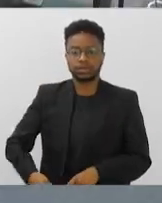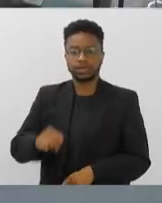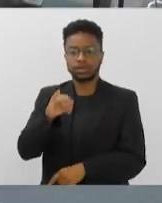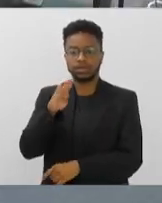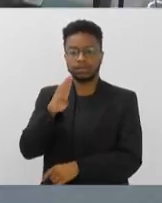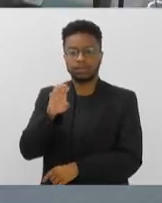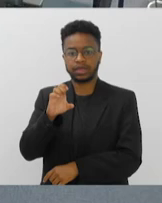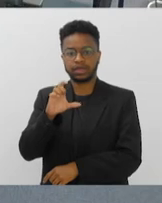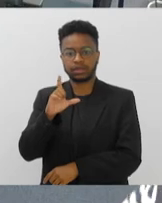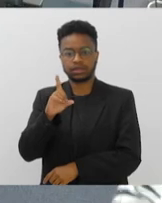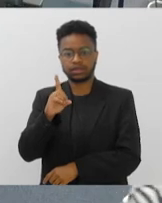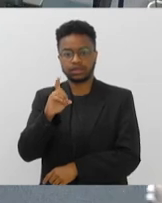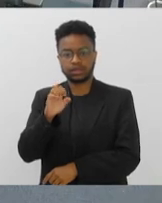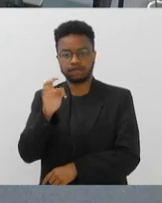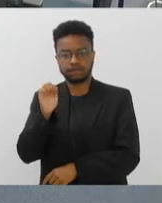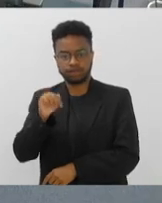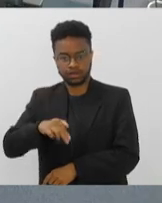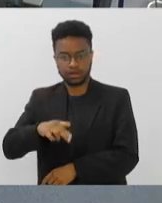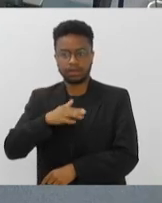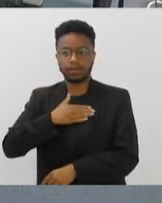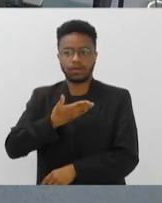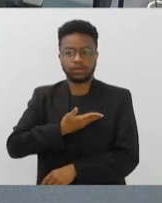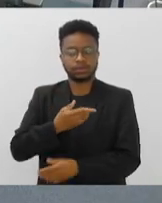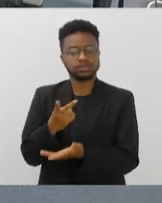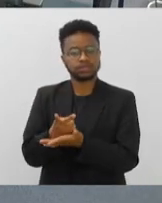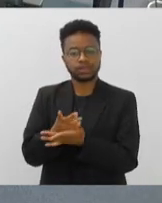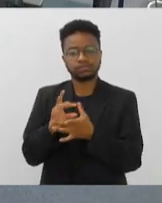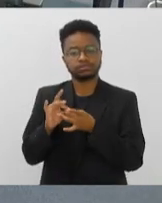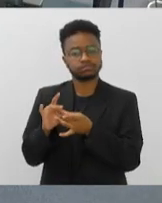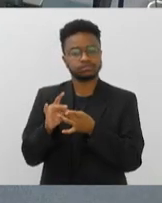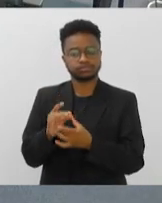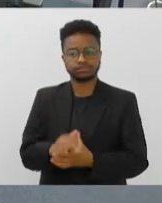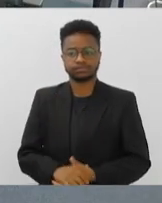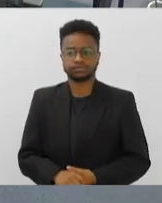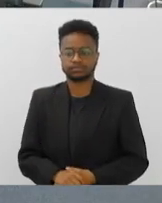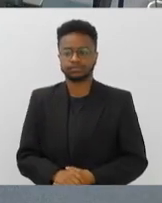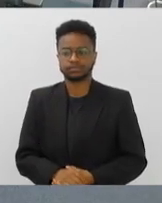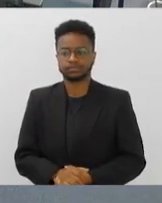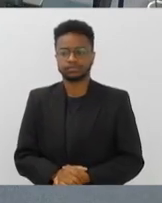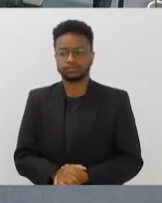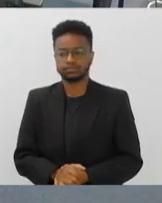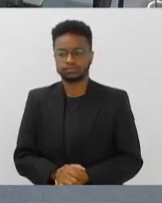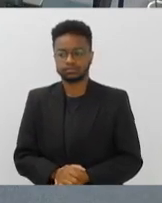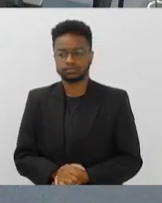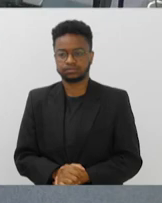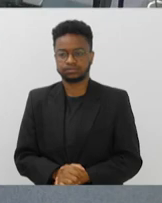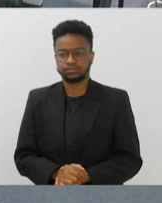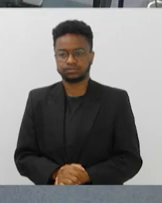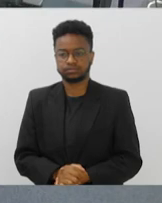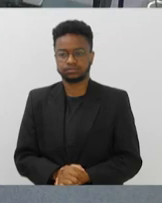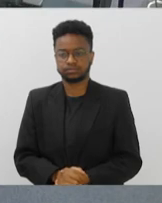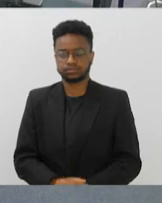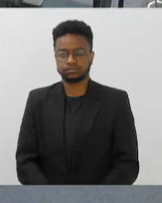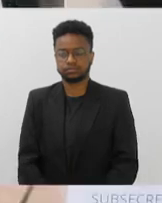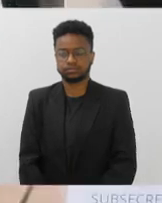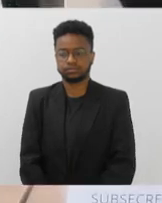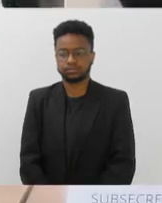Dean meu querido colega sempre eterno colega pode